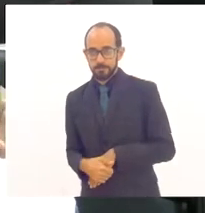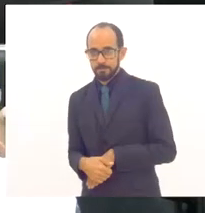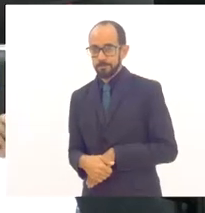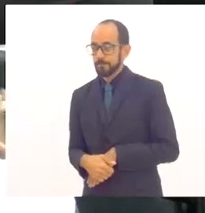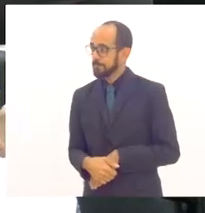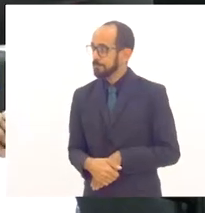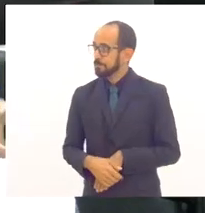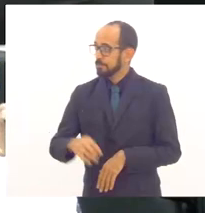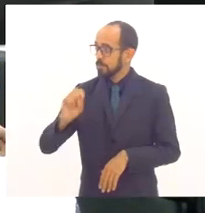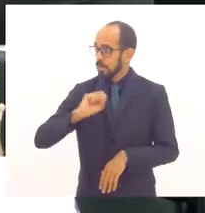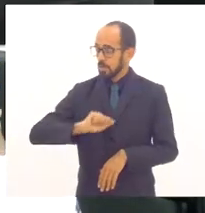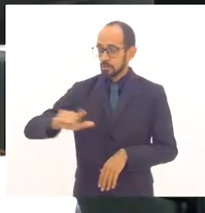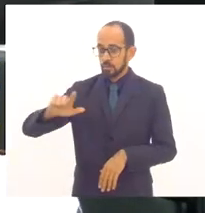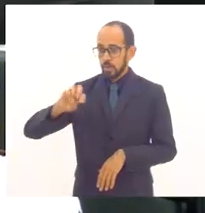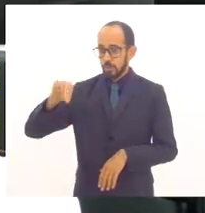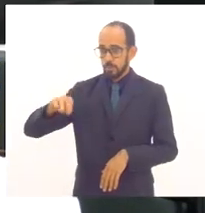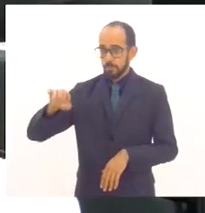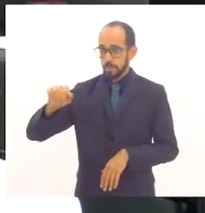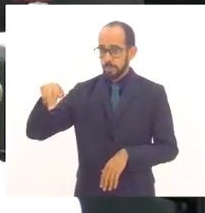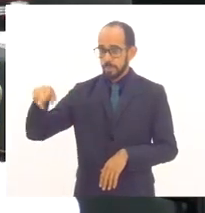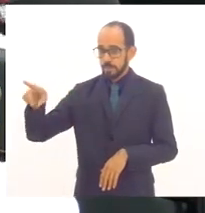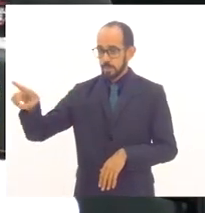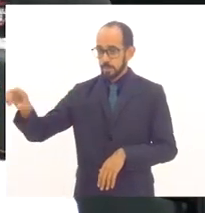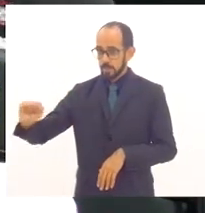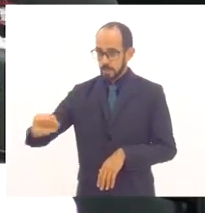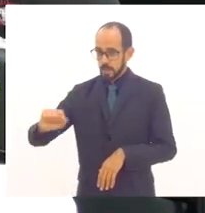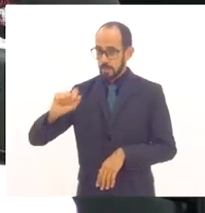A Sol Miranda, já que